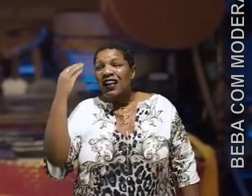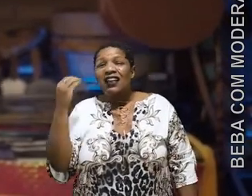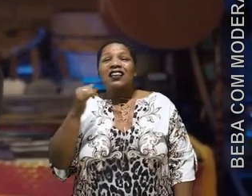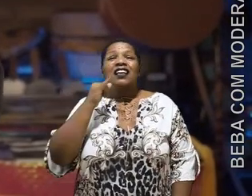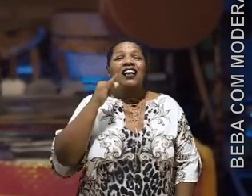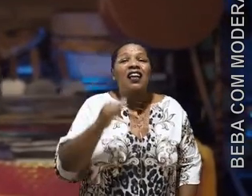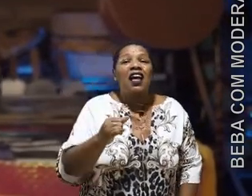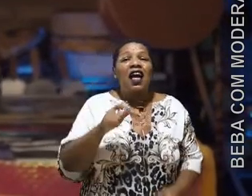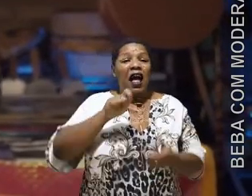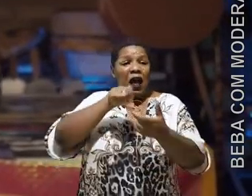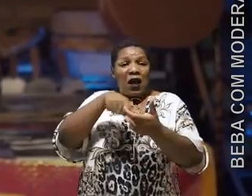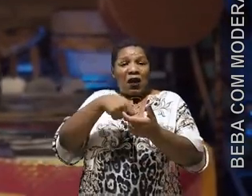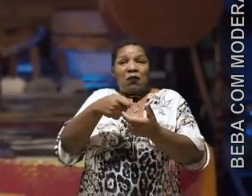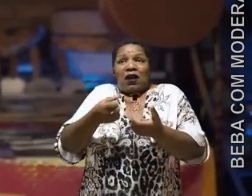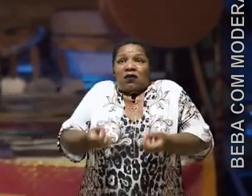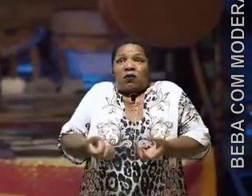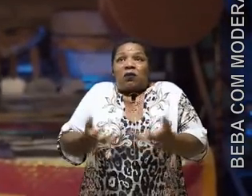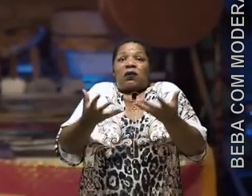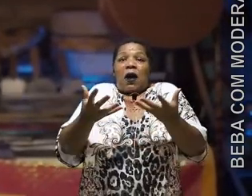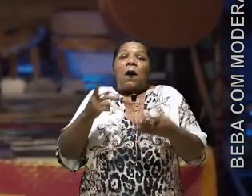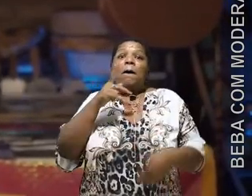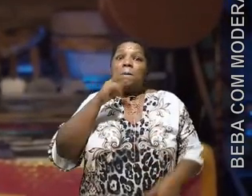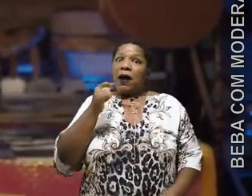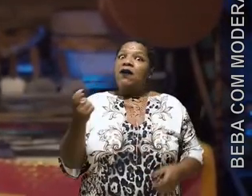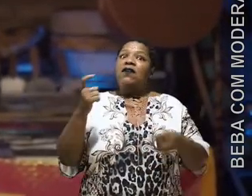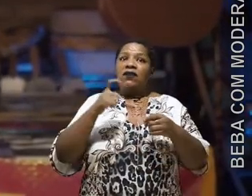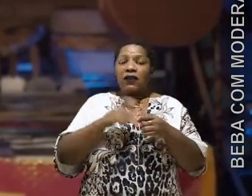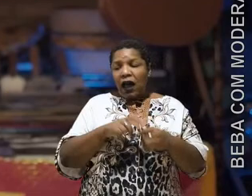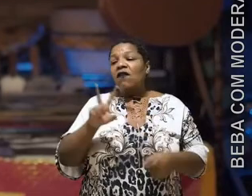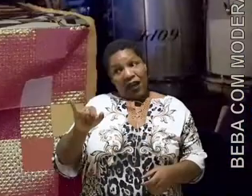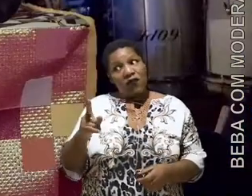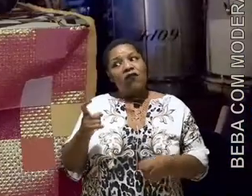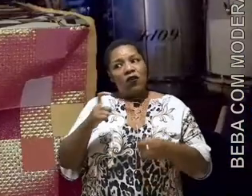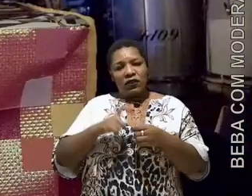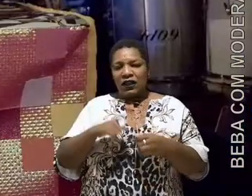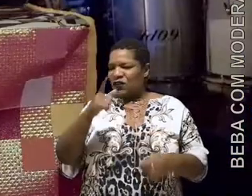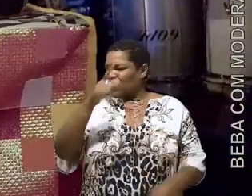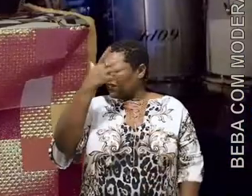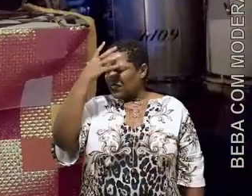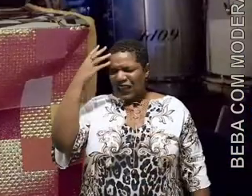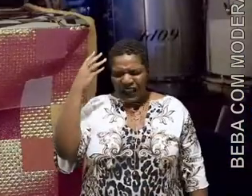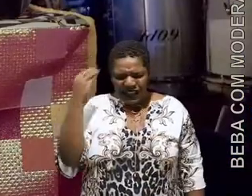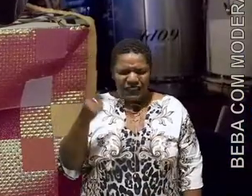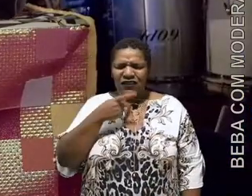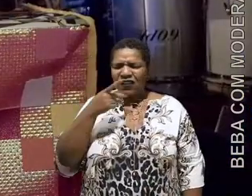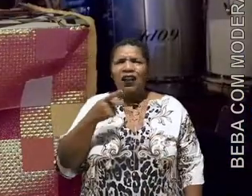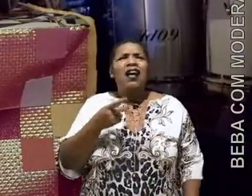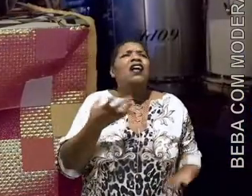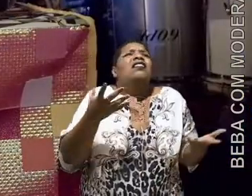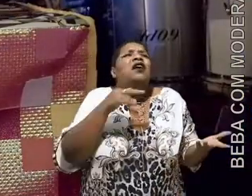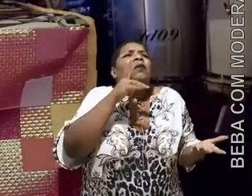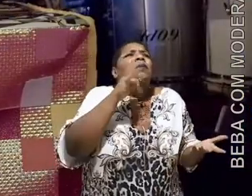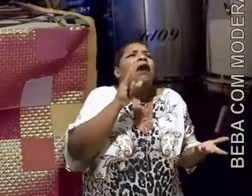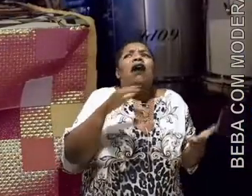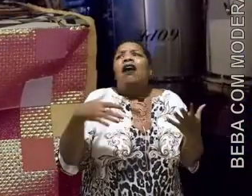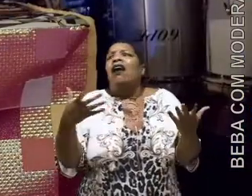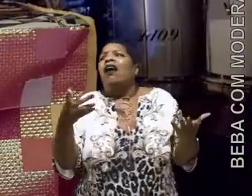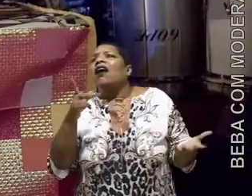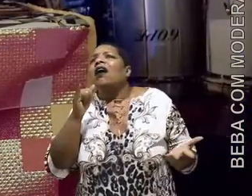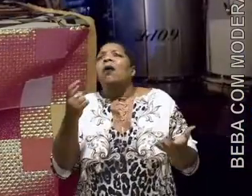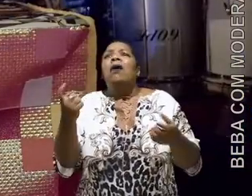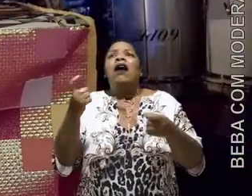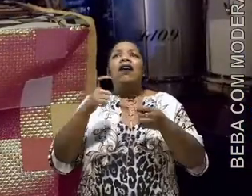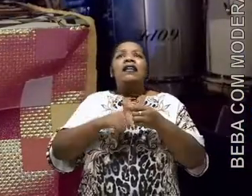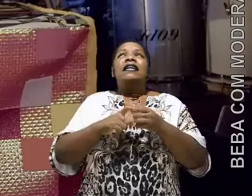elas não esquece de ensaiar as palavras que viram quando o pai voltar vai voltar elas não esquece de ensaiar